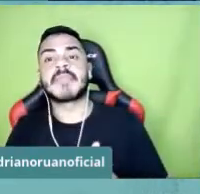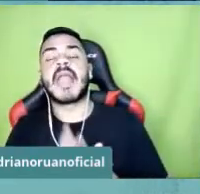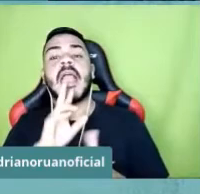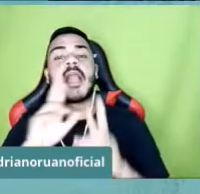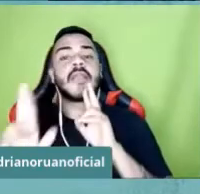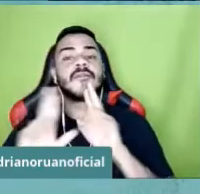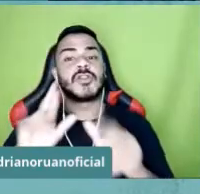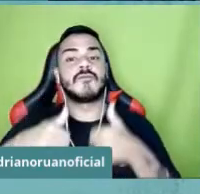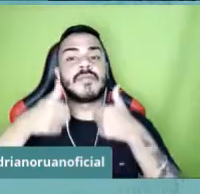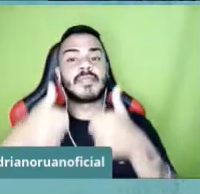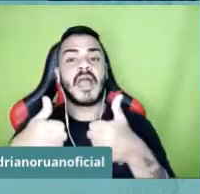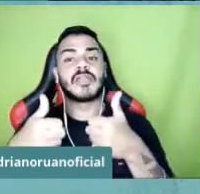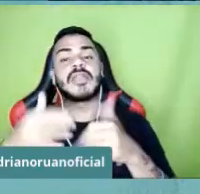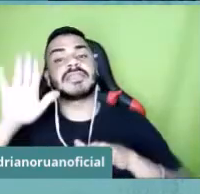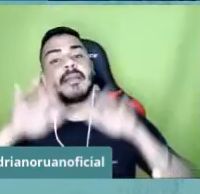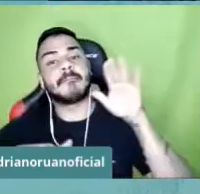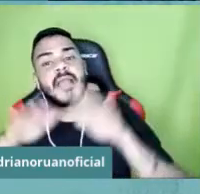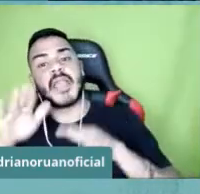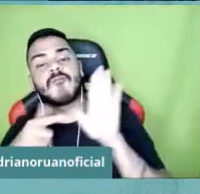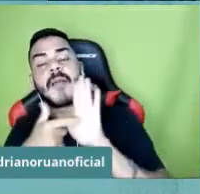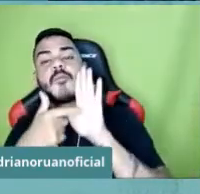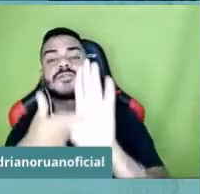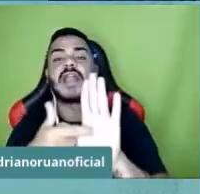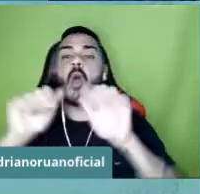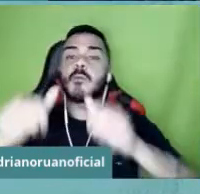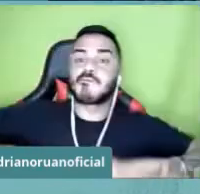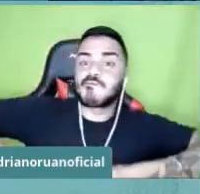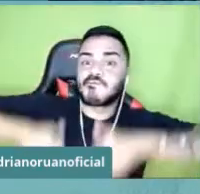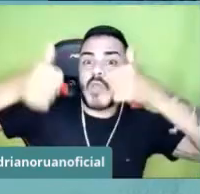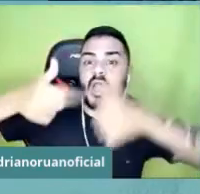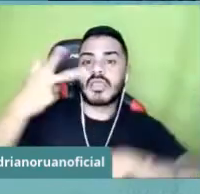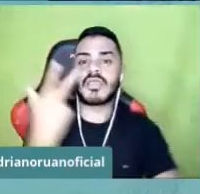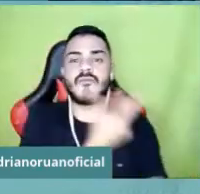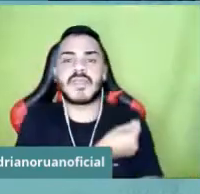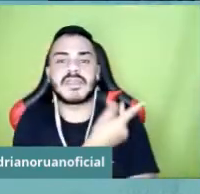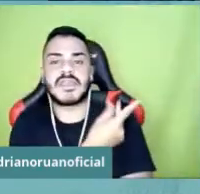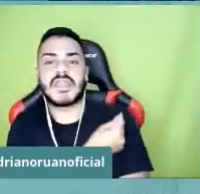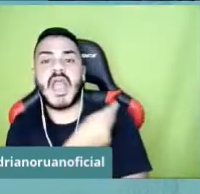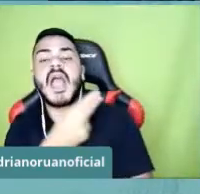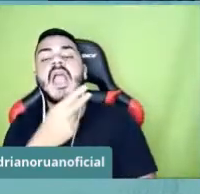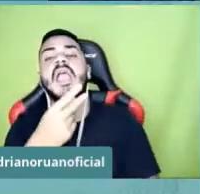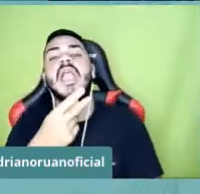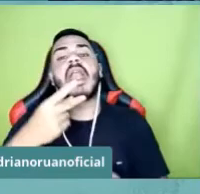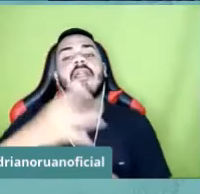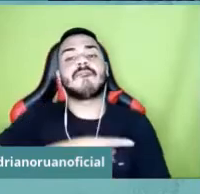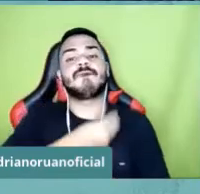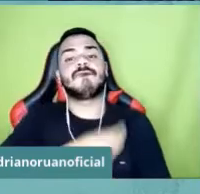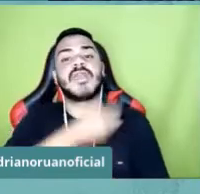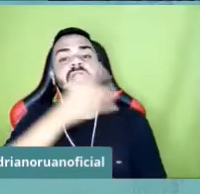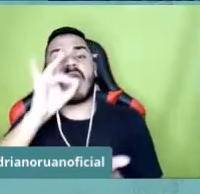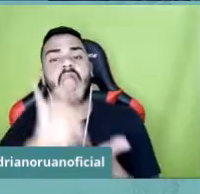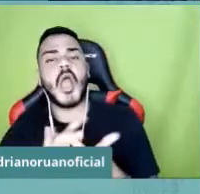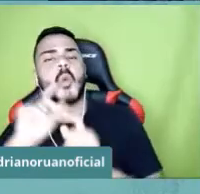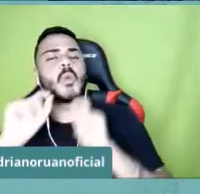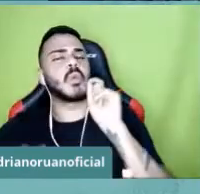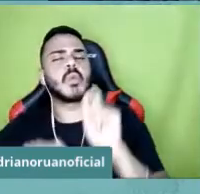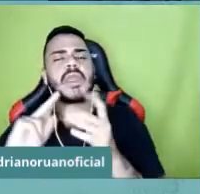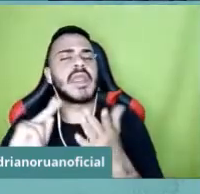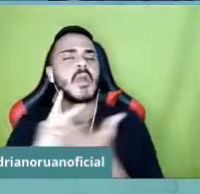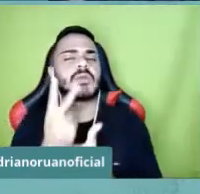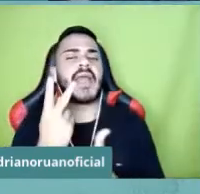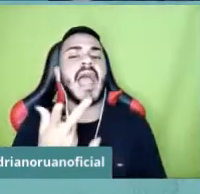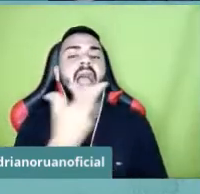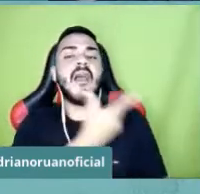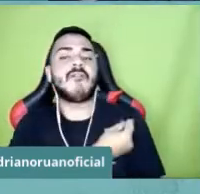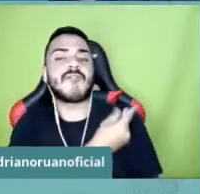Efetividade vai mostrar o sucesso da vacina em vida real. O que é isso? A